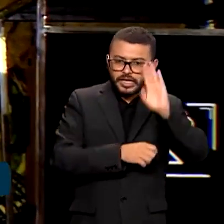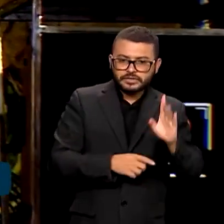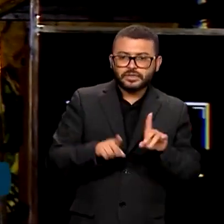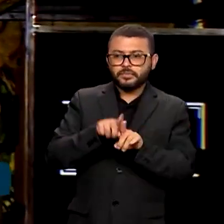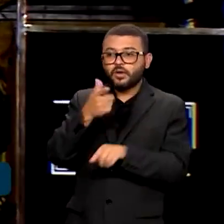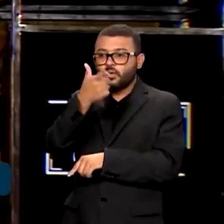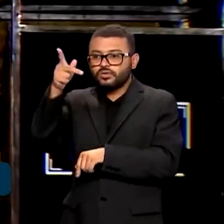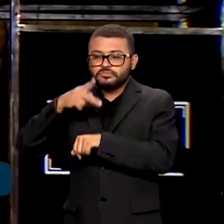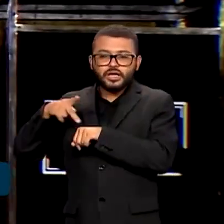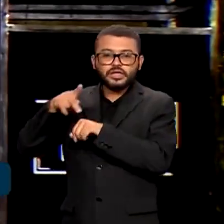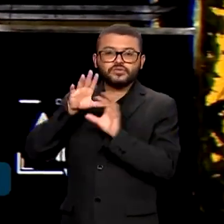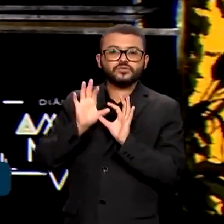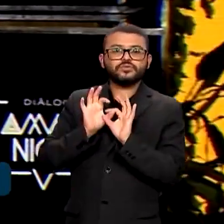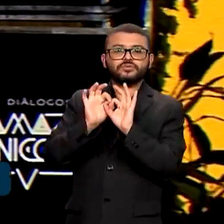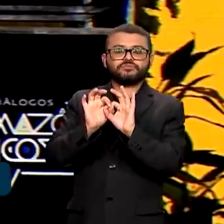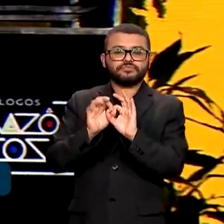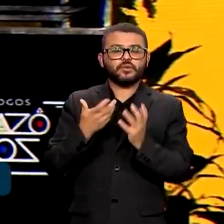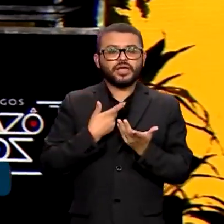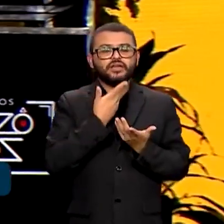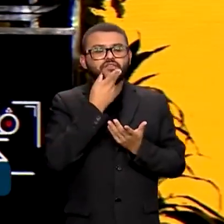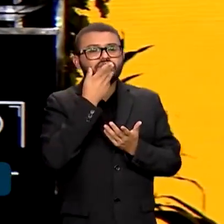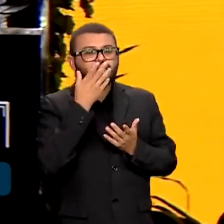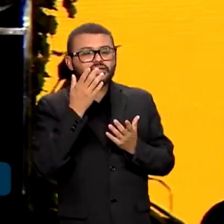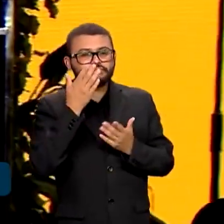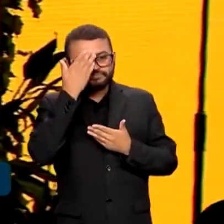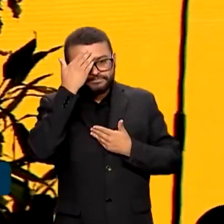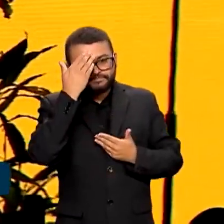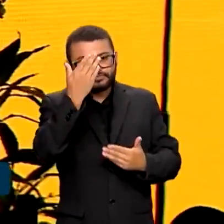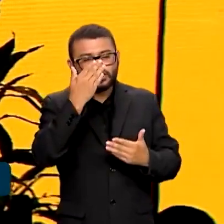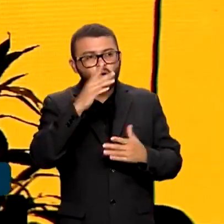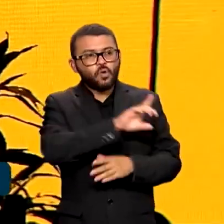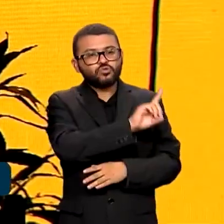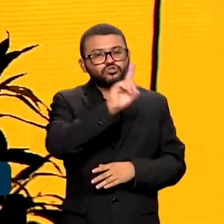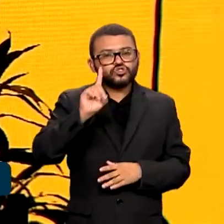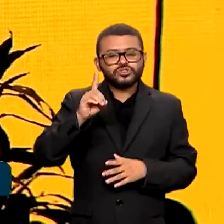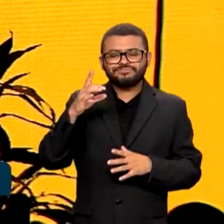amazônicos. E eu queria me despedir nesse dia tão bonito